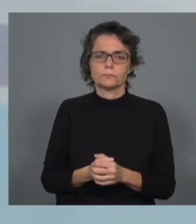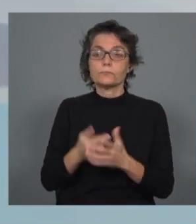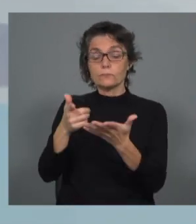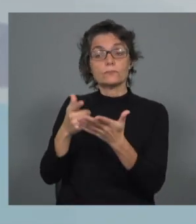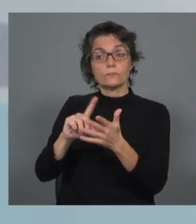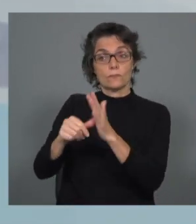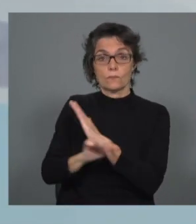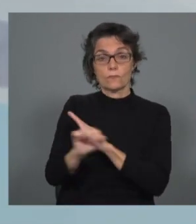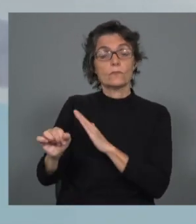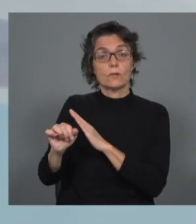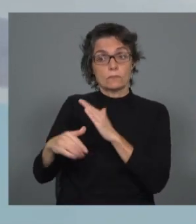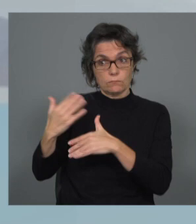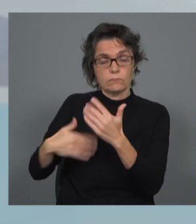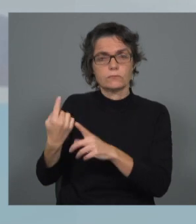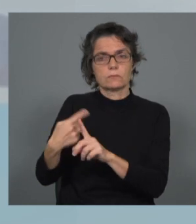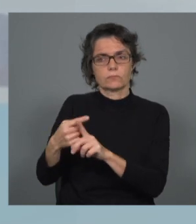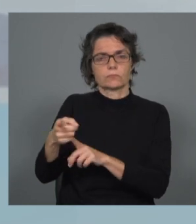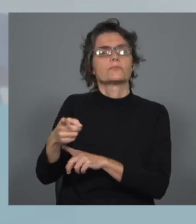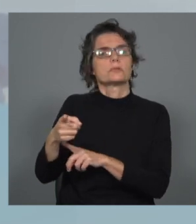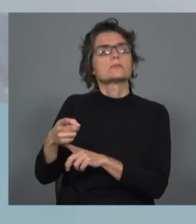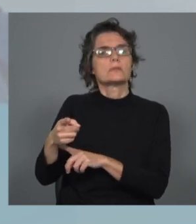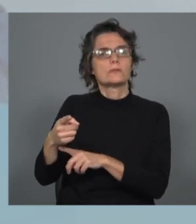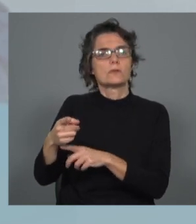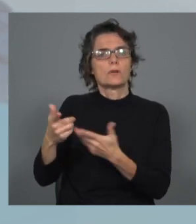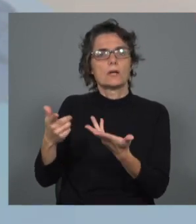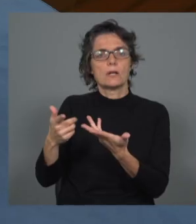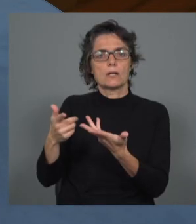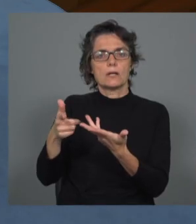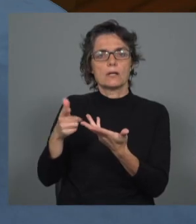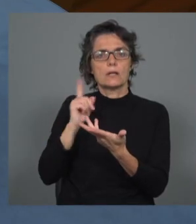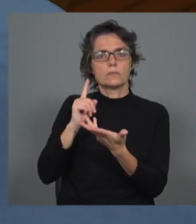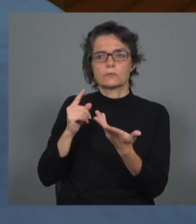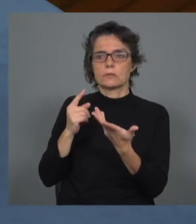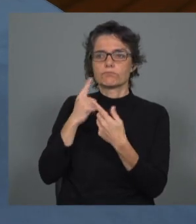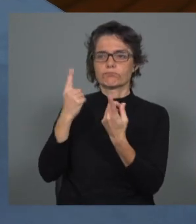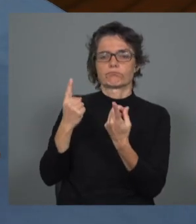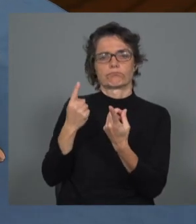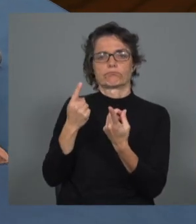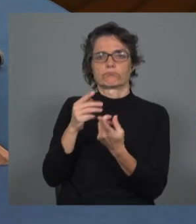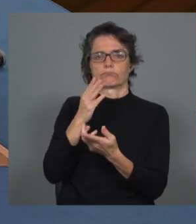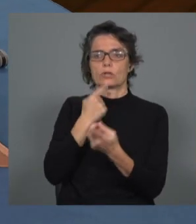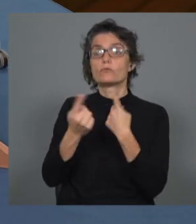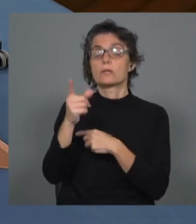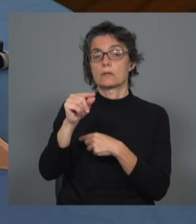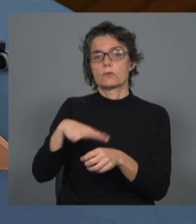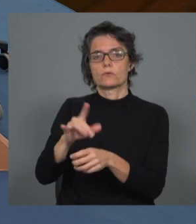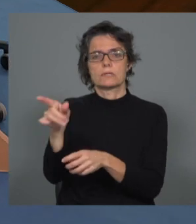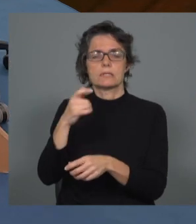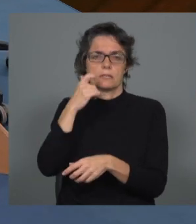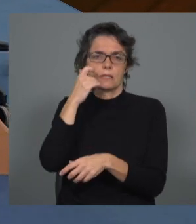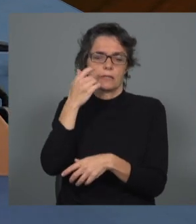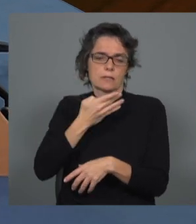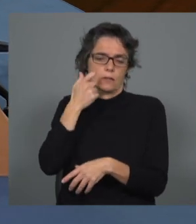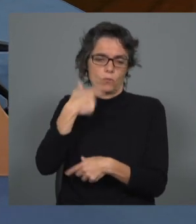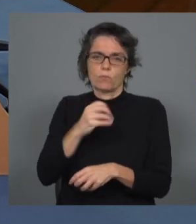editoriais se mantenham e continuem a denunciar as situações onde os direitos humanos não são garantidos. Padre Zé Rebelo, vamos passar enfim,